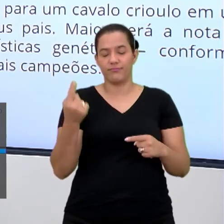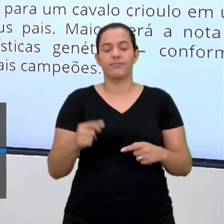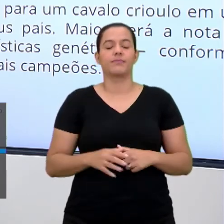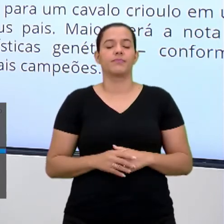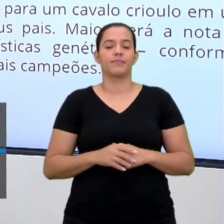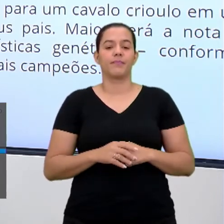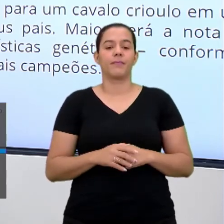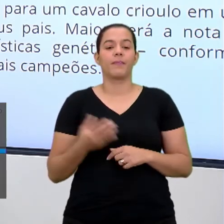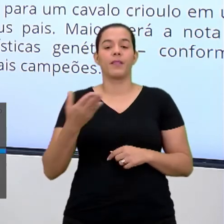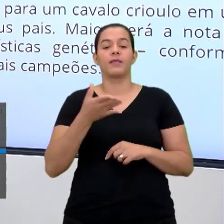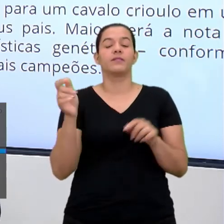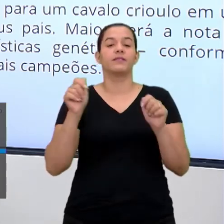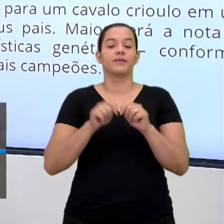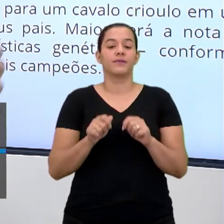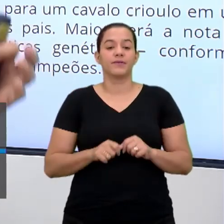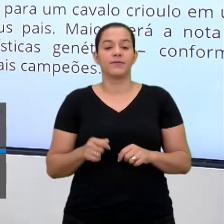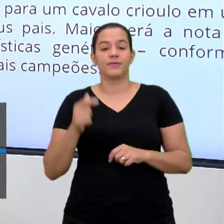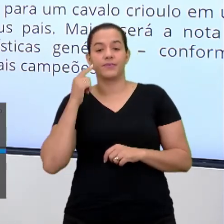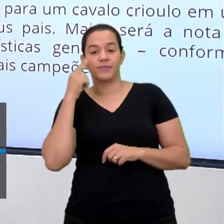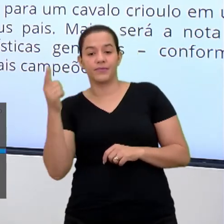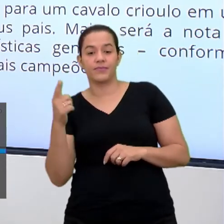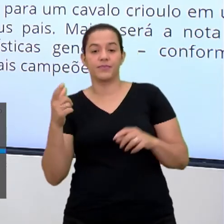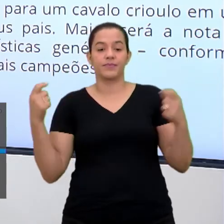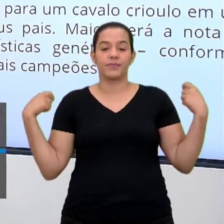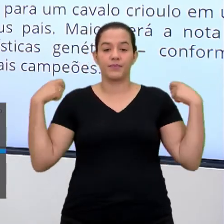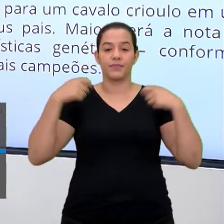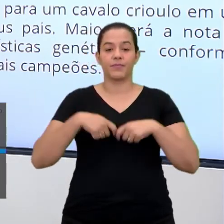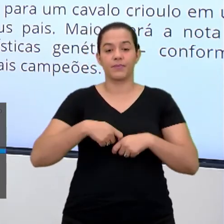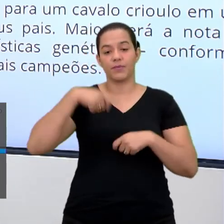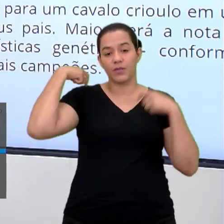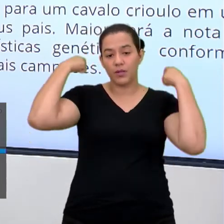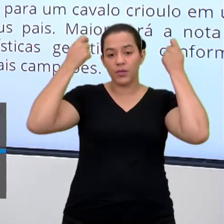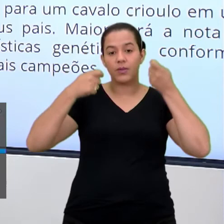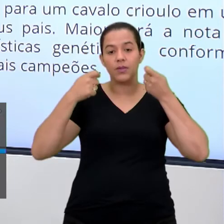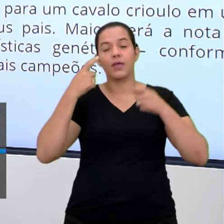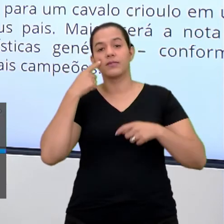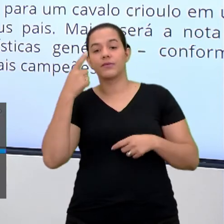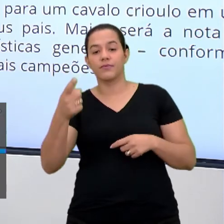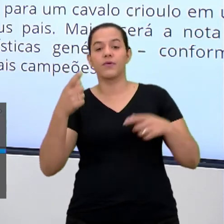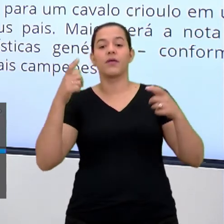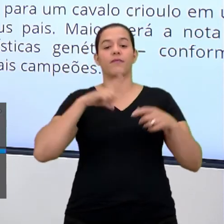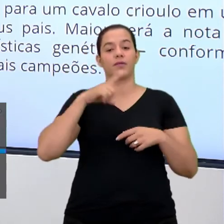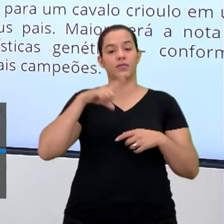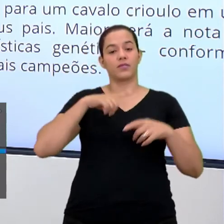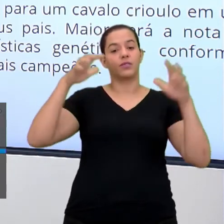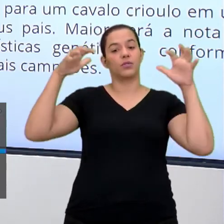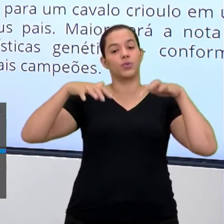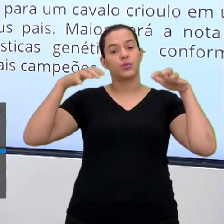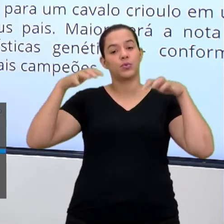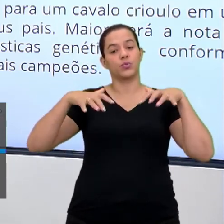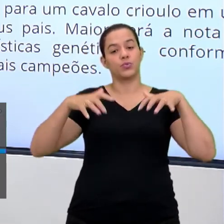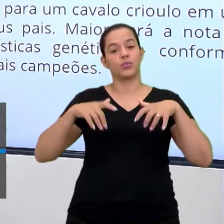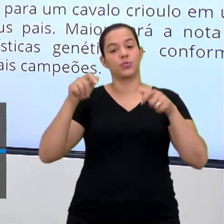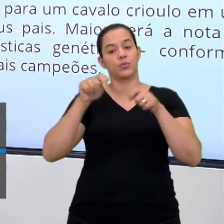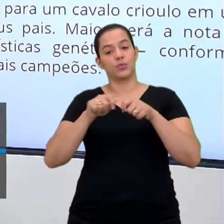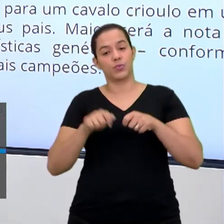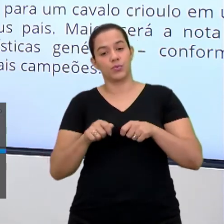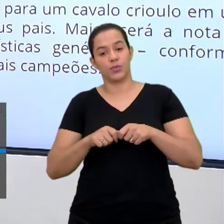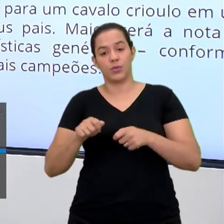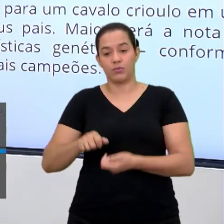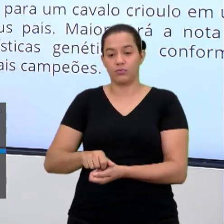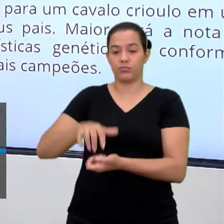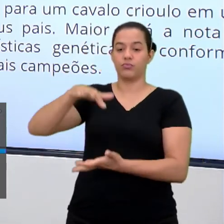Aí o que você faz? Pô, vou vendo capas de chuva e tal. Aí vou ver a previsão do tempo. Vai ter chuva. O que eu faço? Aumento meu